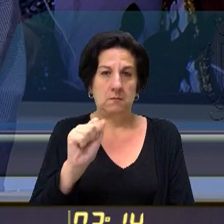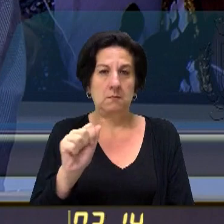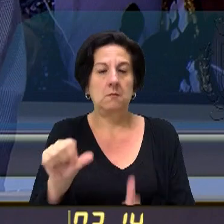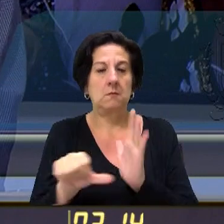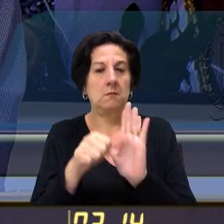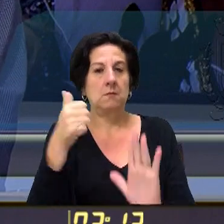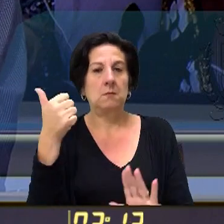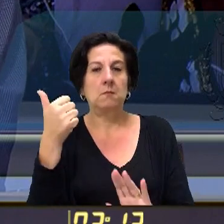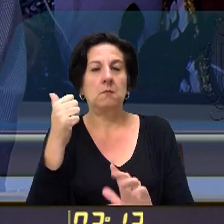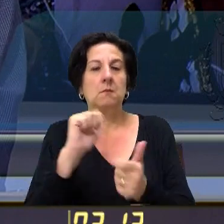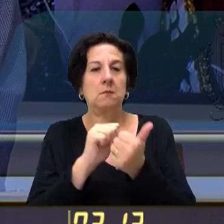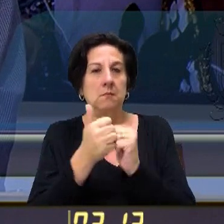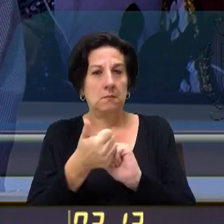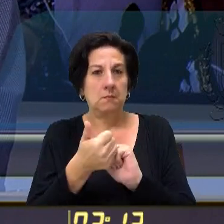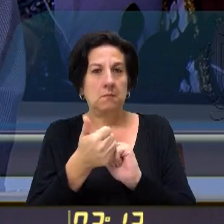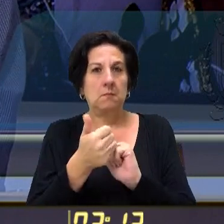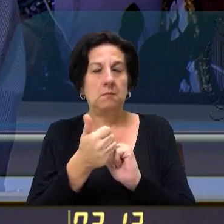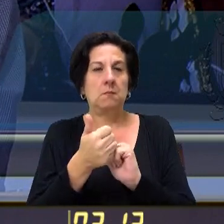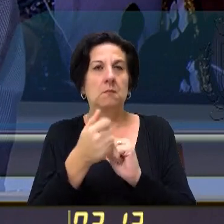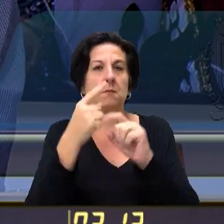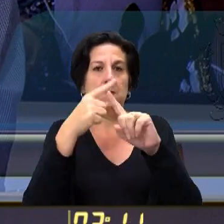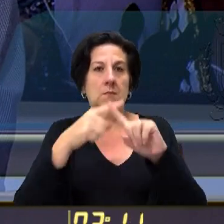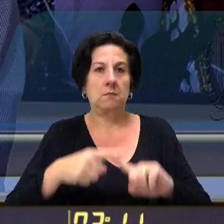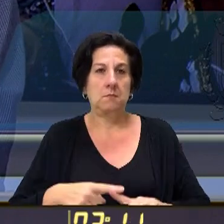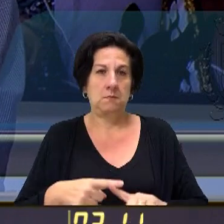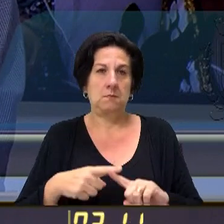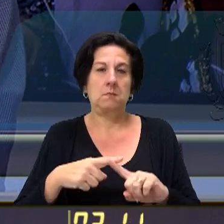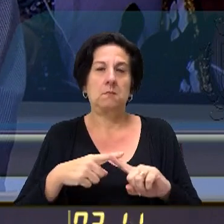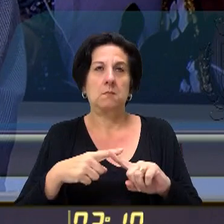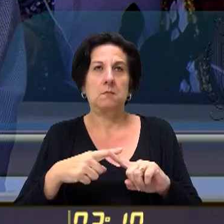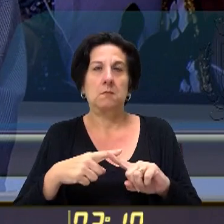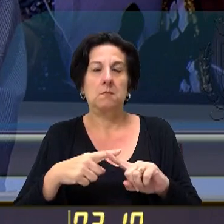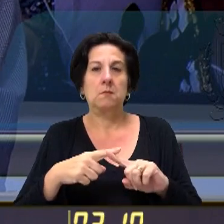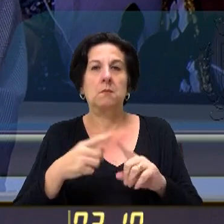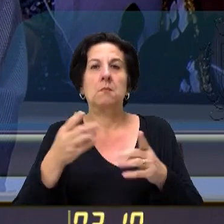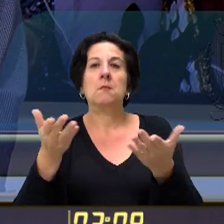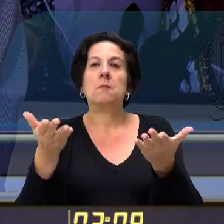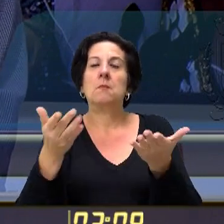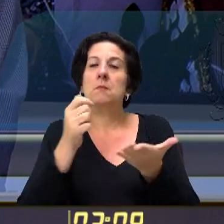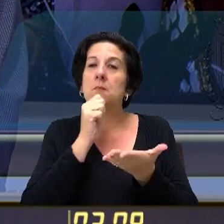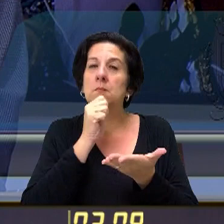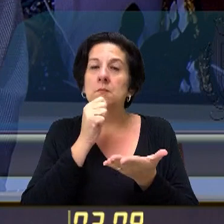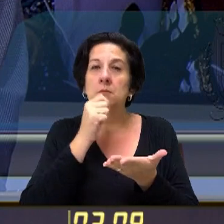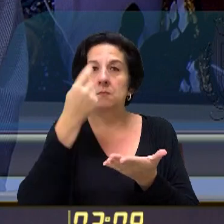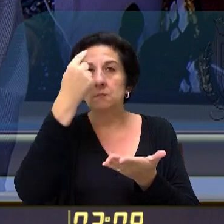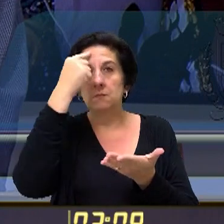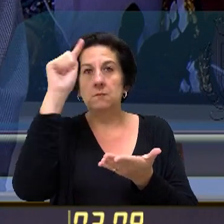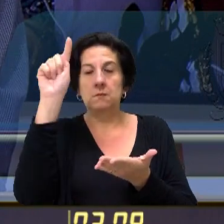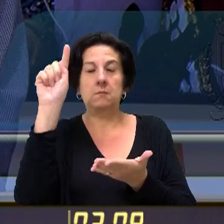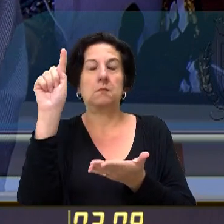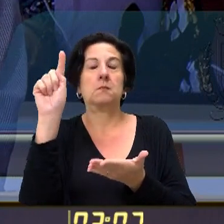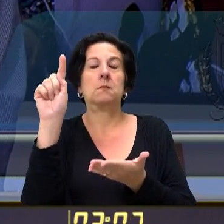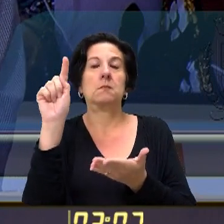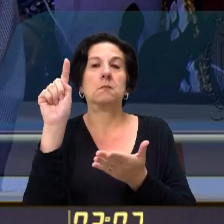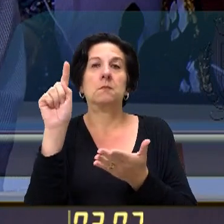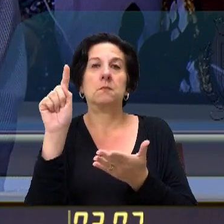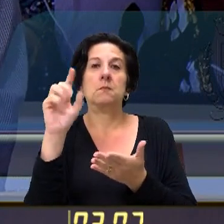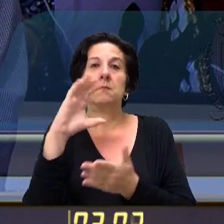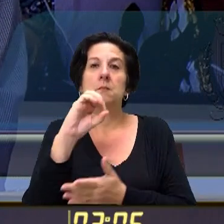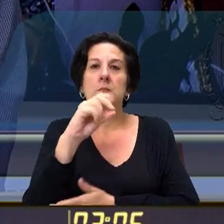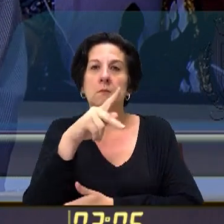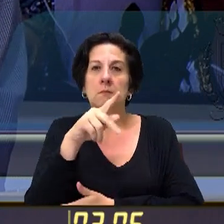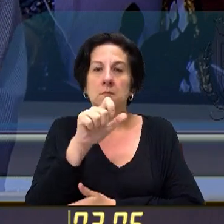do campeonato no campo do Halber. Ainda realizamos a segunda rodada dupla da Copa